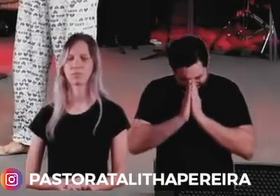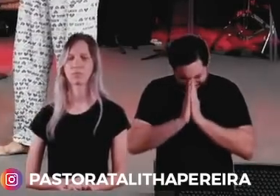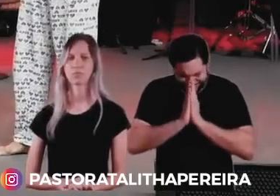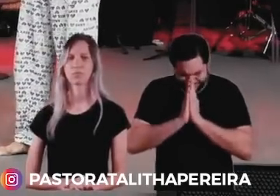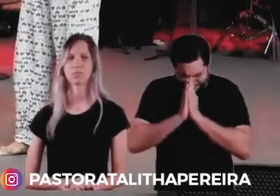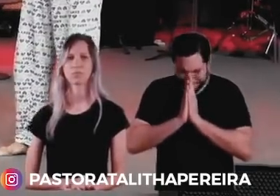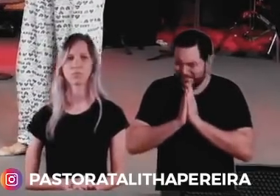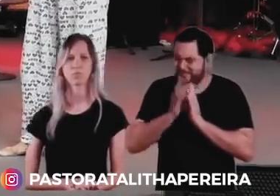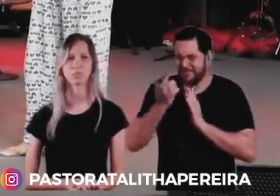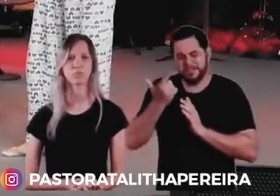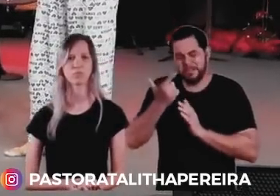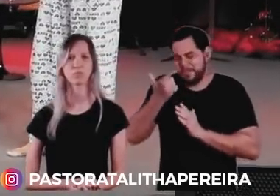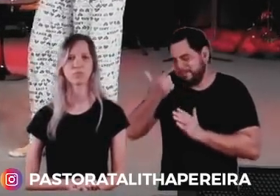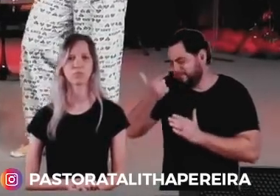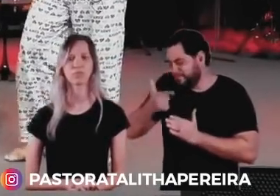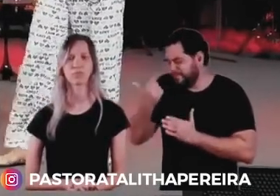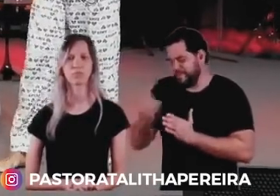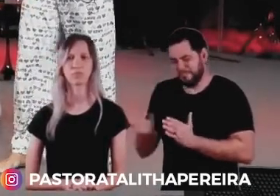Não vai valer a pena.